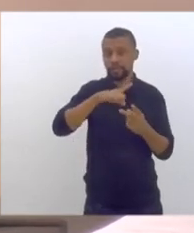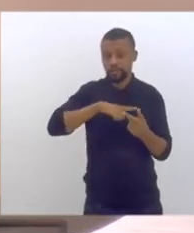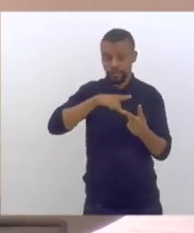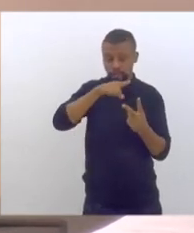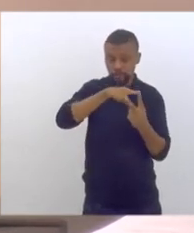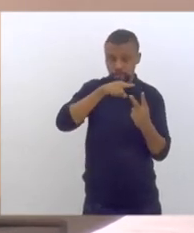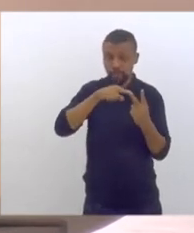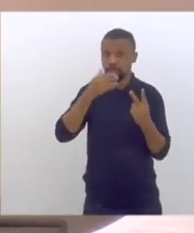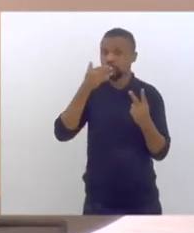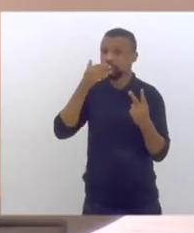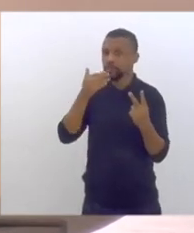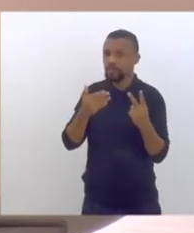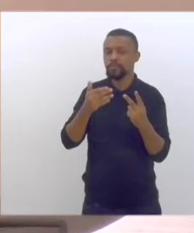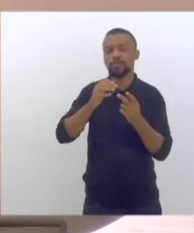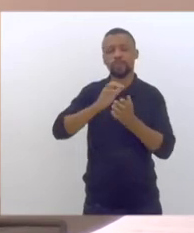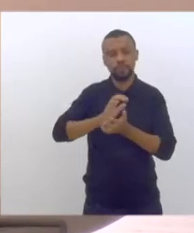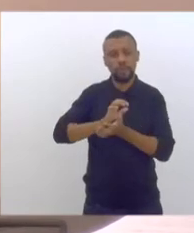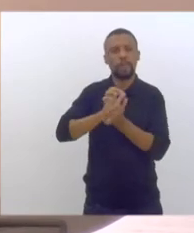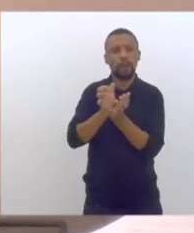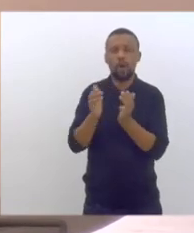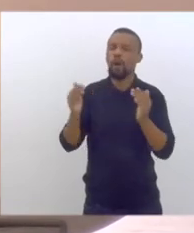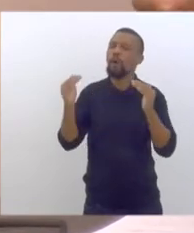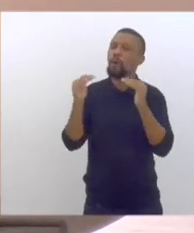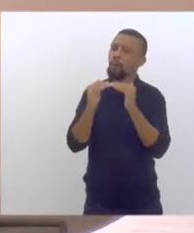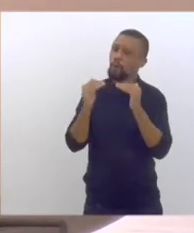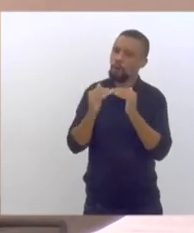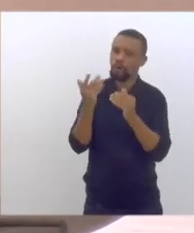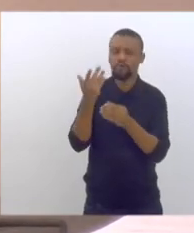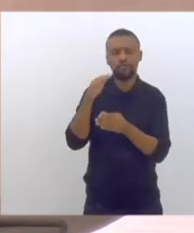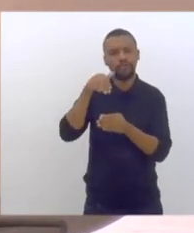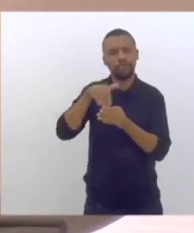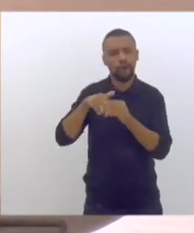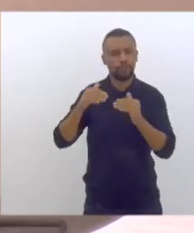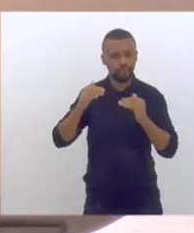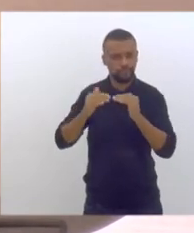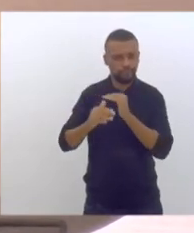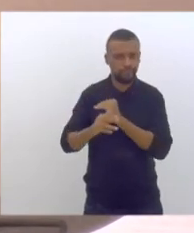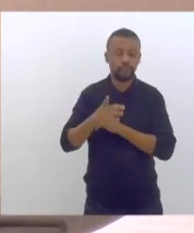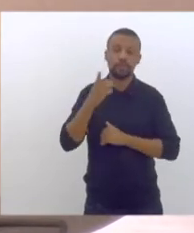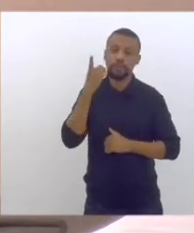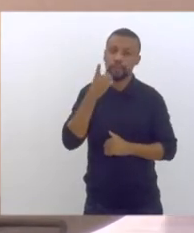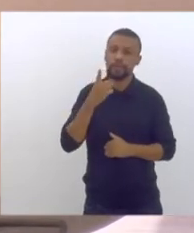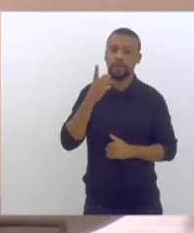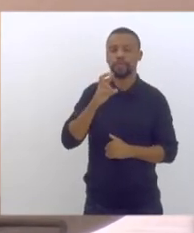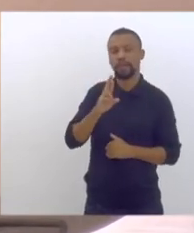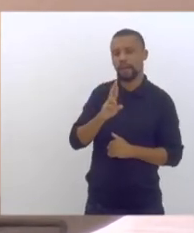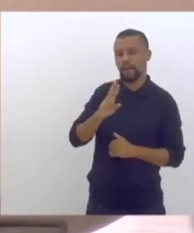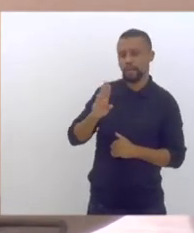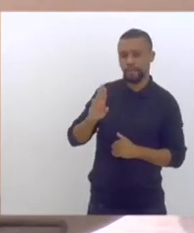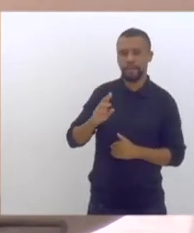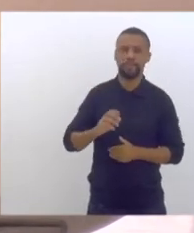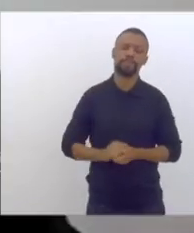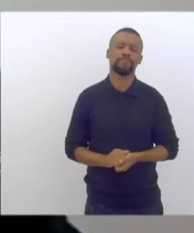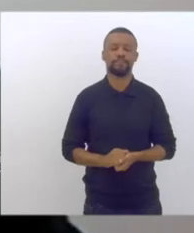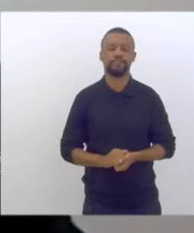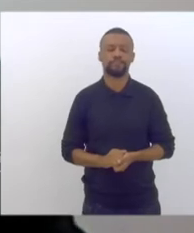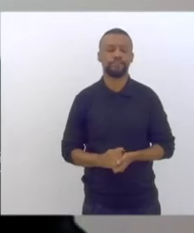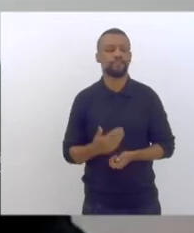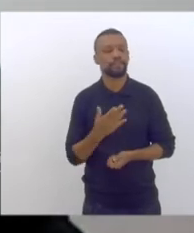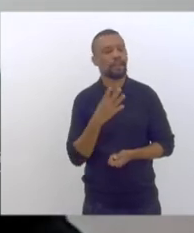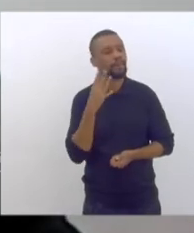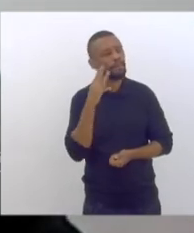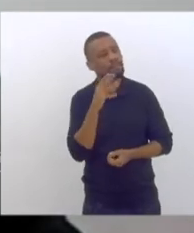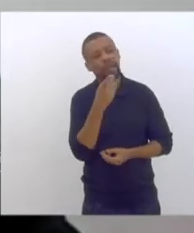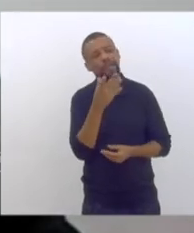tipos de preconceito concordo com o voto divergente do deputado Rodrigo Barcelona resultado do